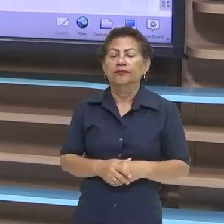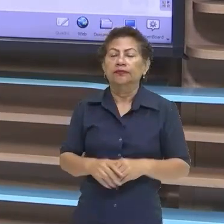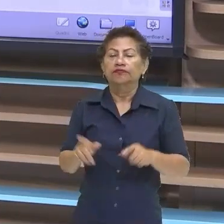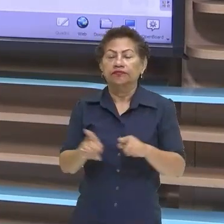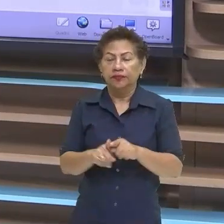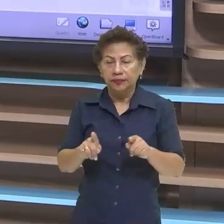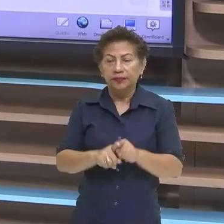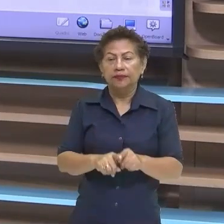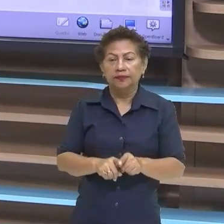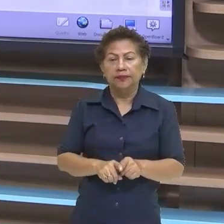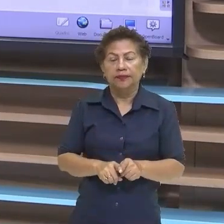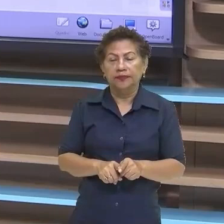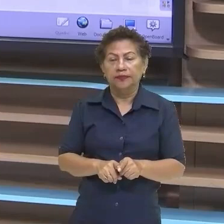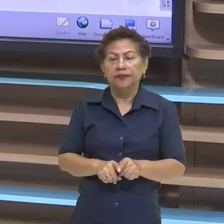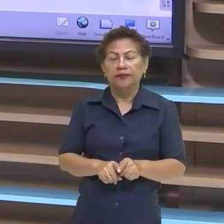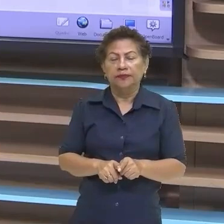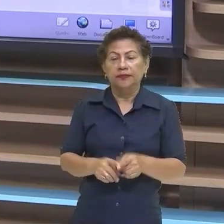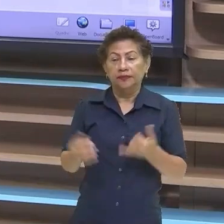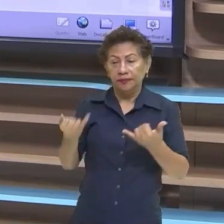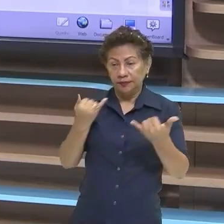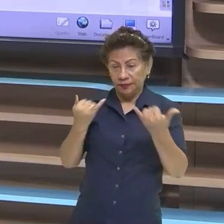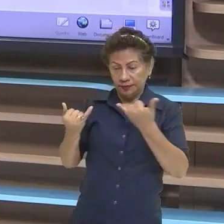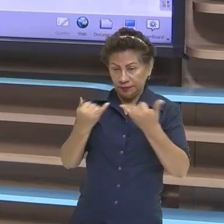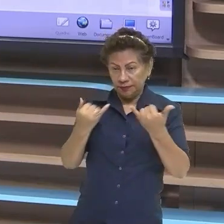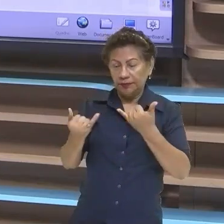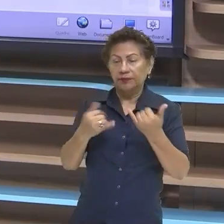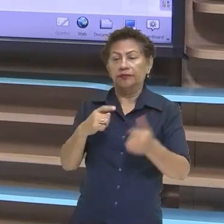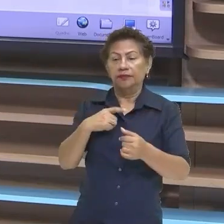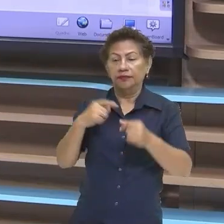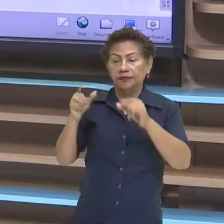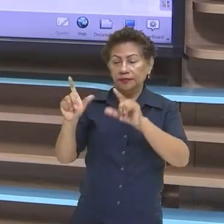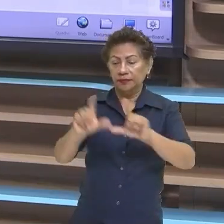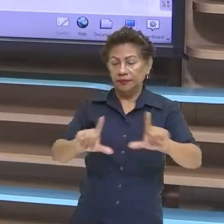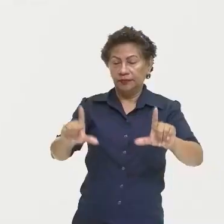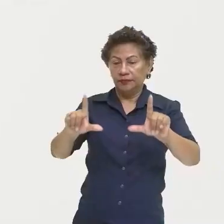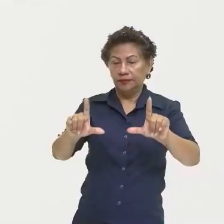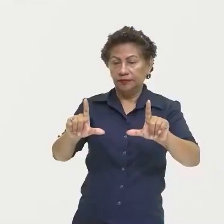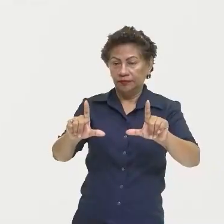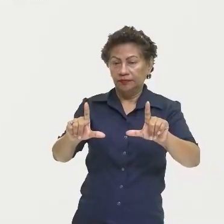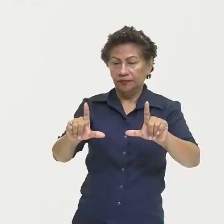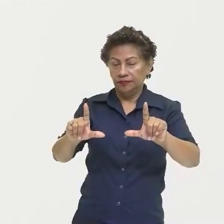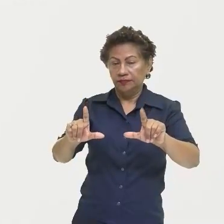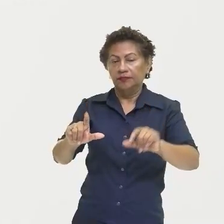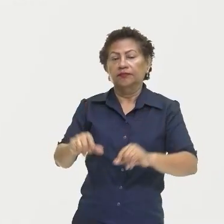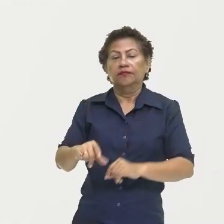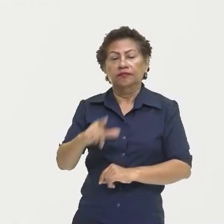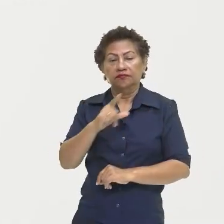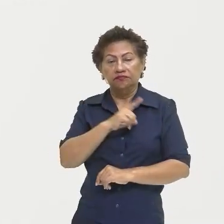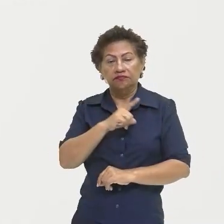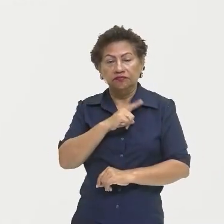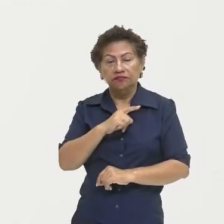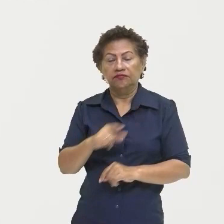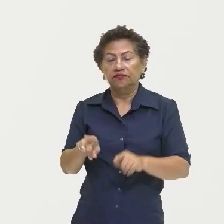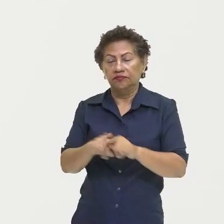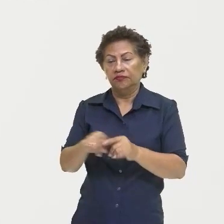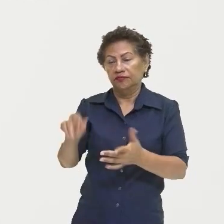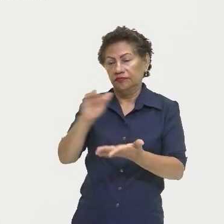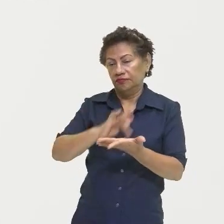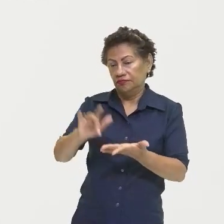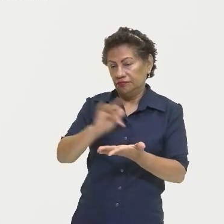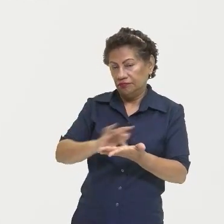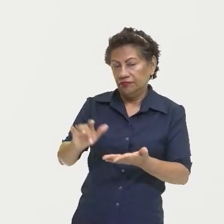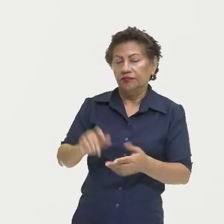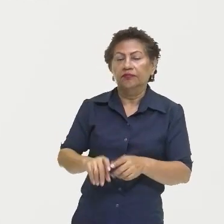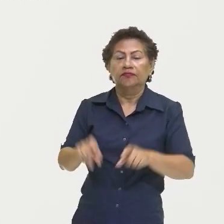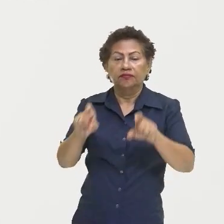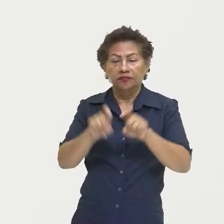televisão também é um outro meio para esse fluxo de informação, né? Já para circular essa informação mais rápido. Hoje o que acontece, por exemplo,